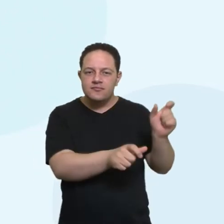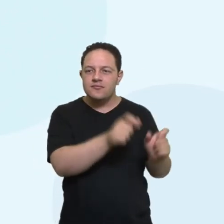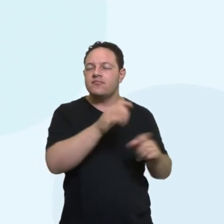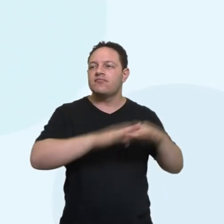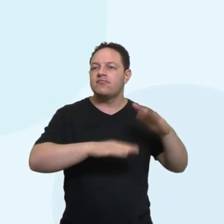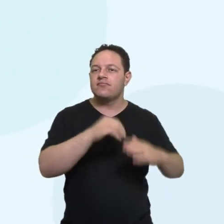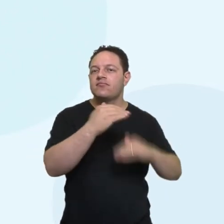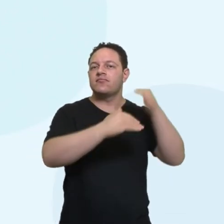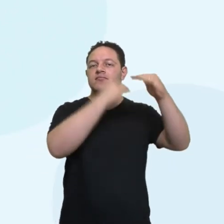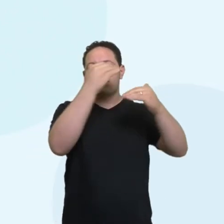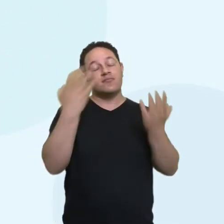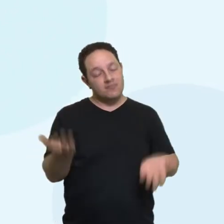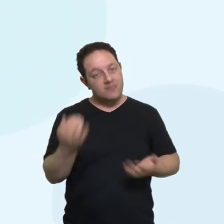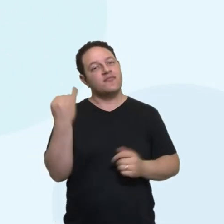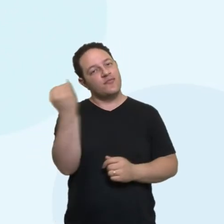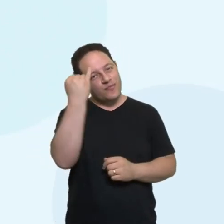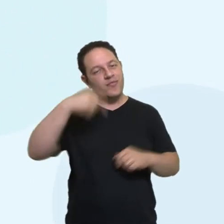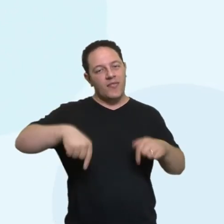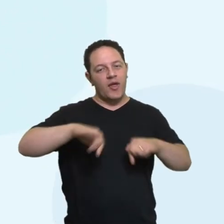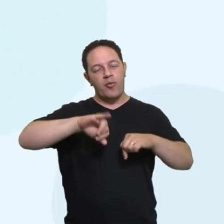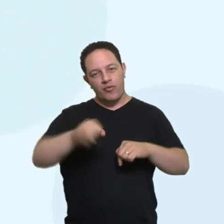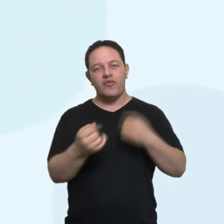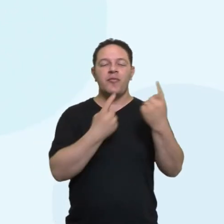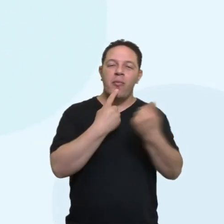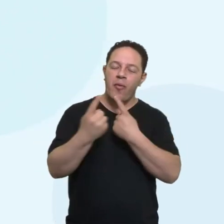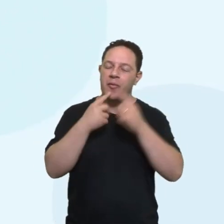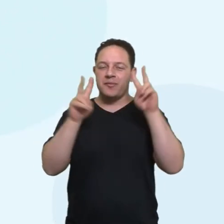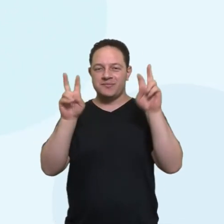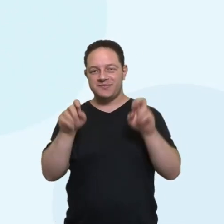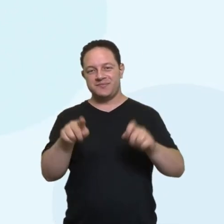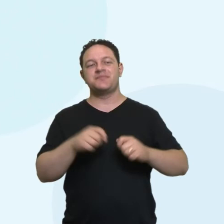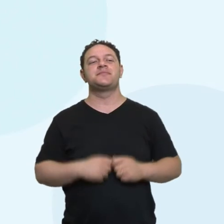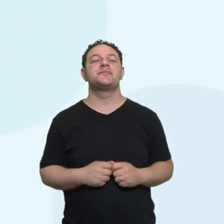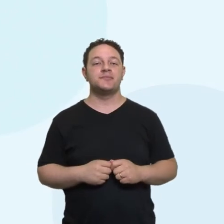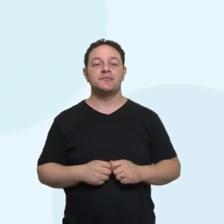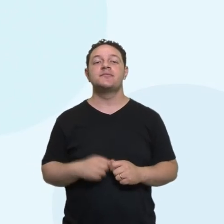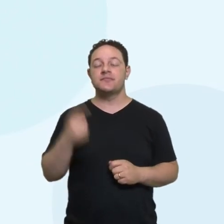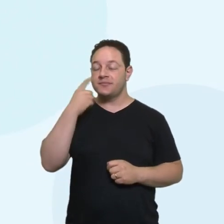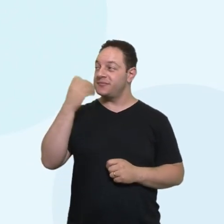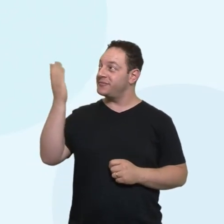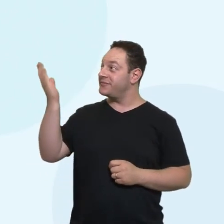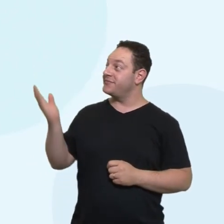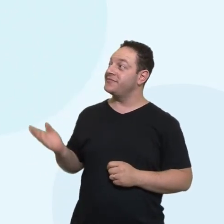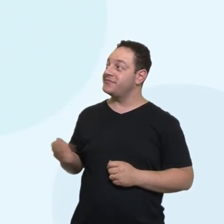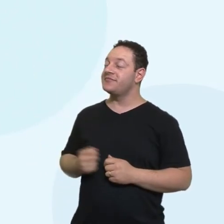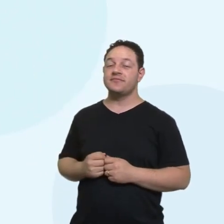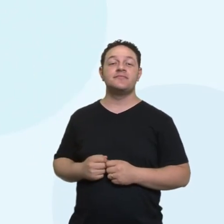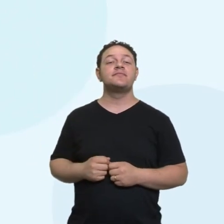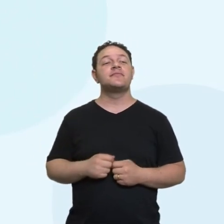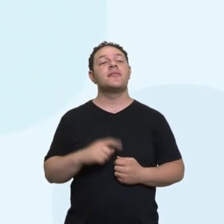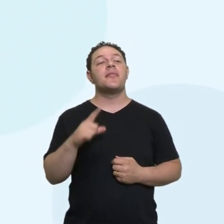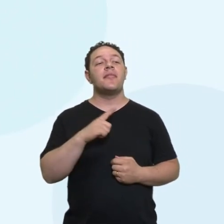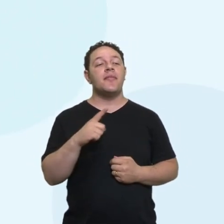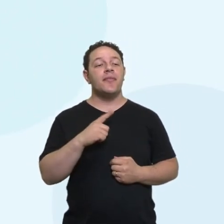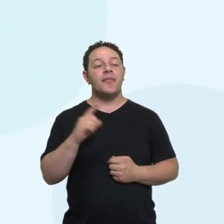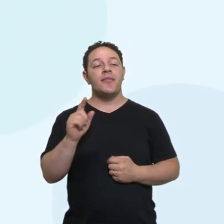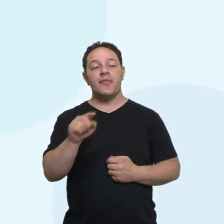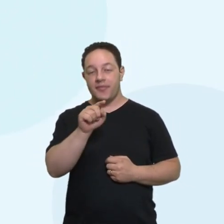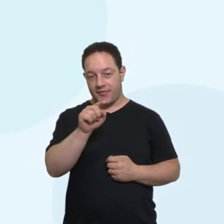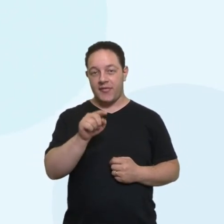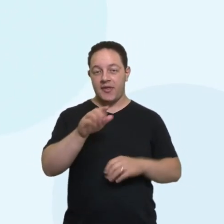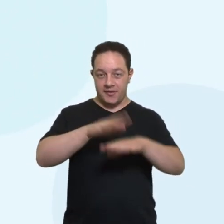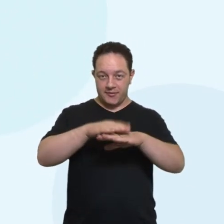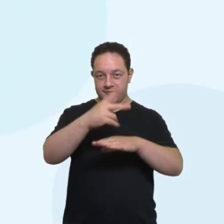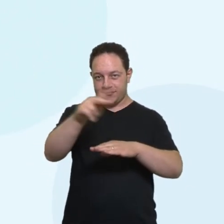também trazer agora um pouquinho a sobre isso esse slide Aqui nós temos para